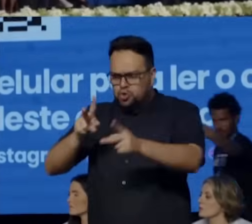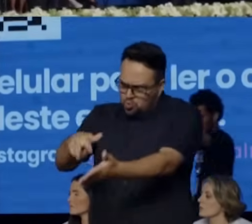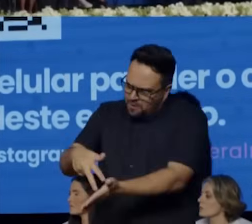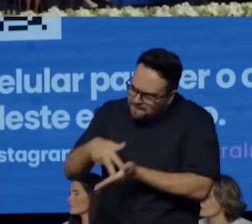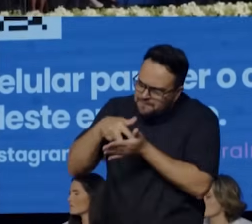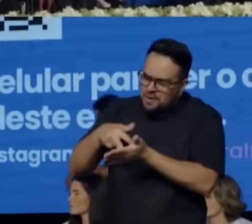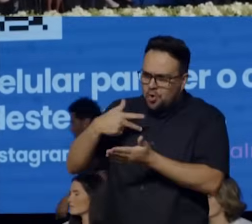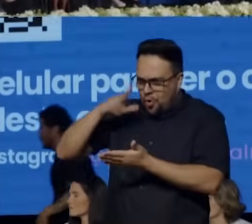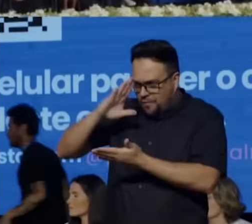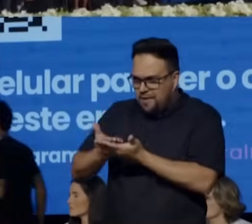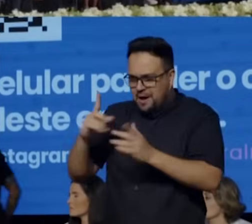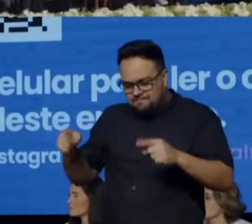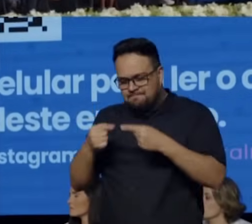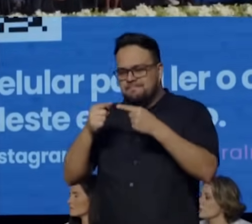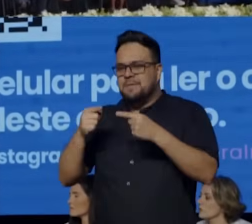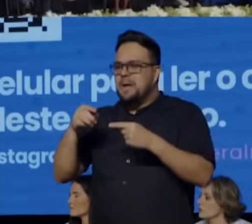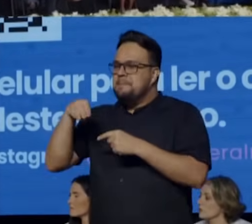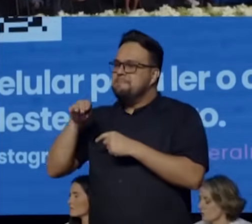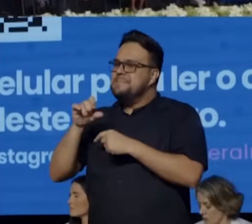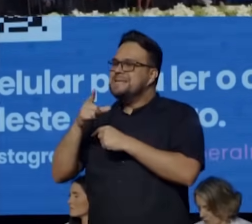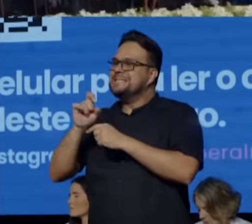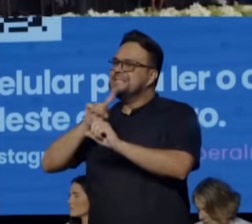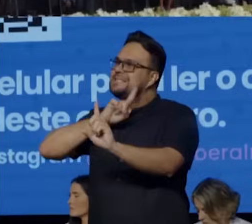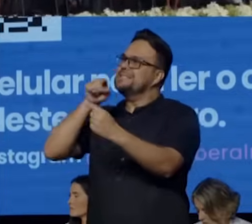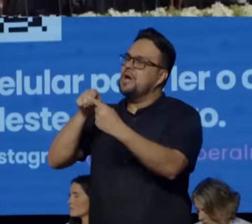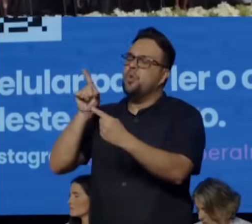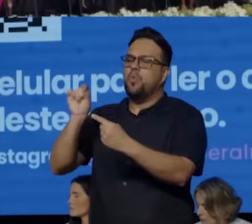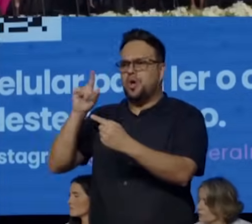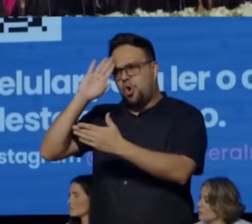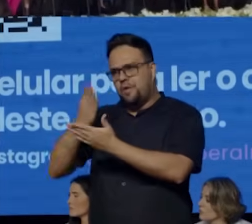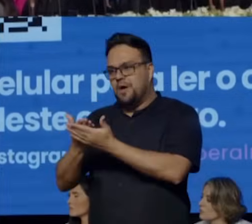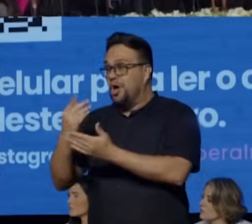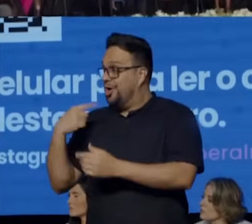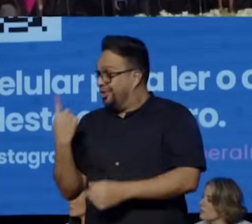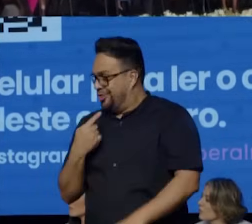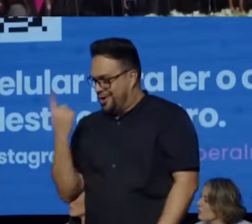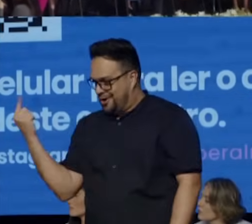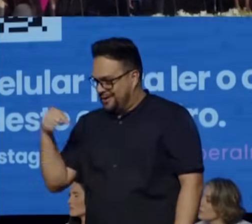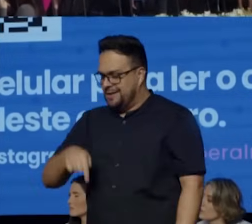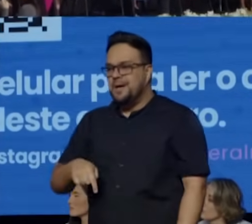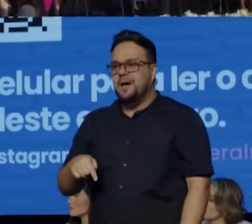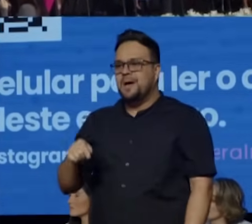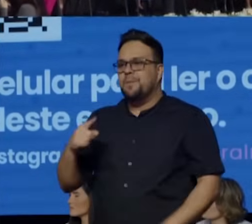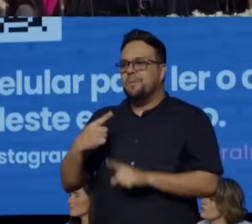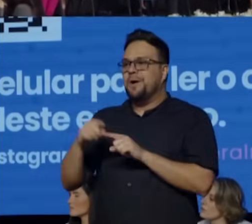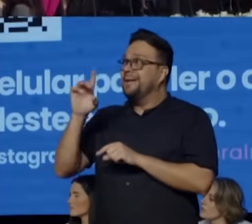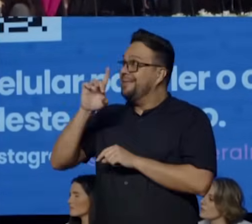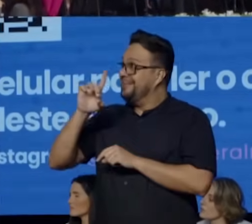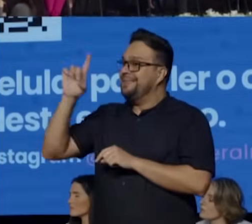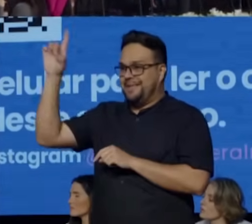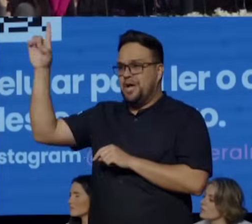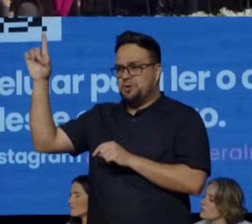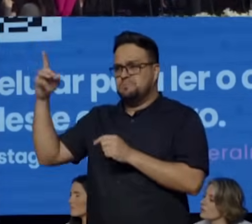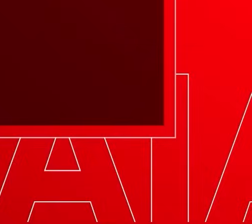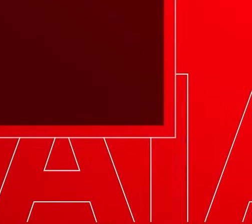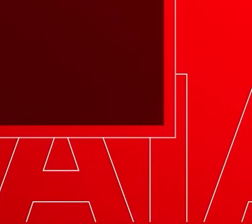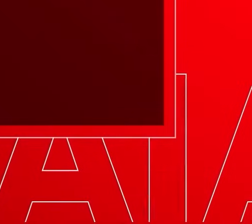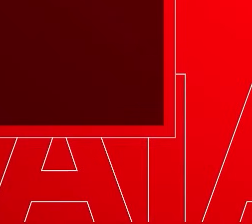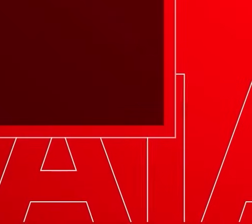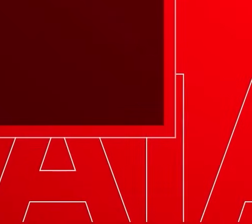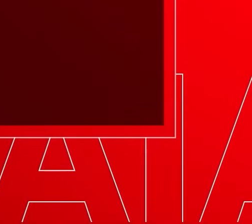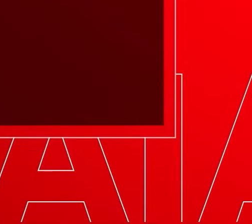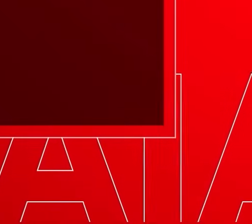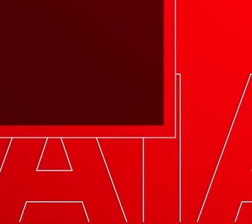devemos confiar na nossa missão. Nós estamos aqui porque Deus permitiu estarmos aqui.